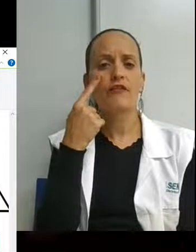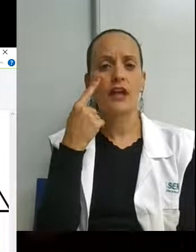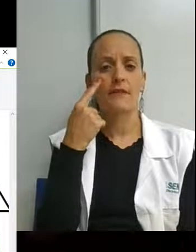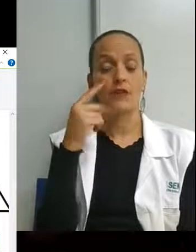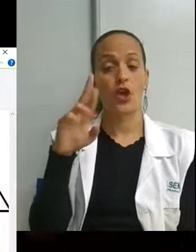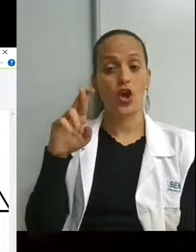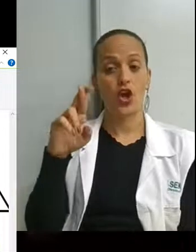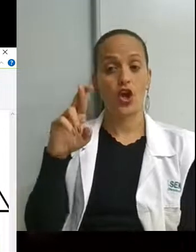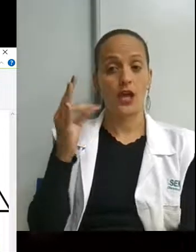ser quem?